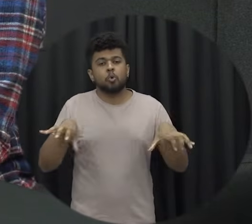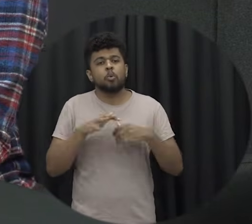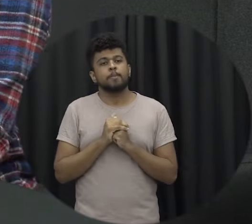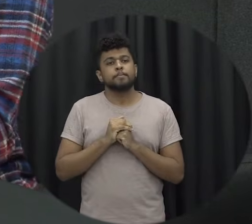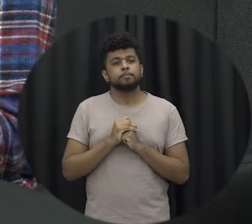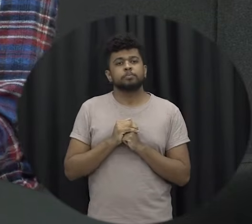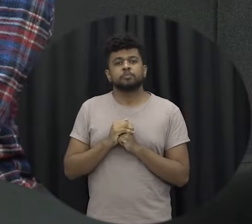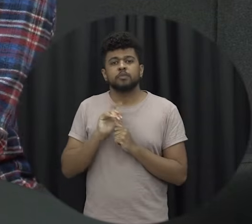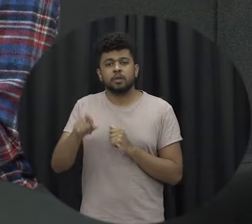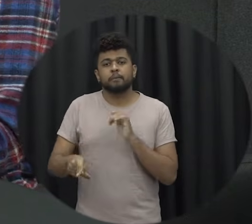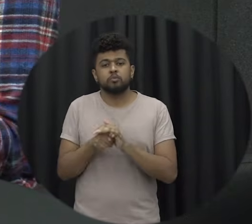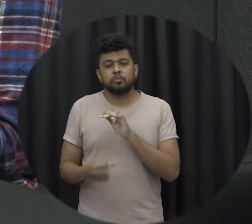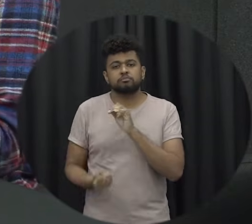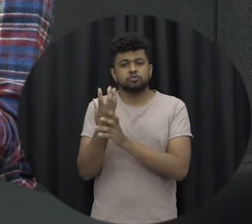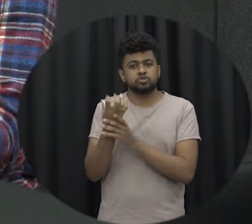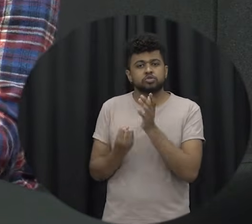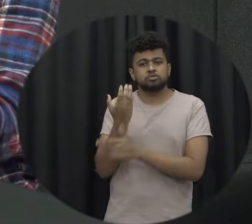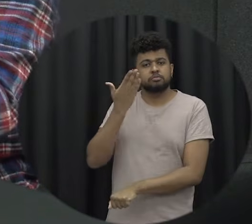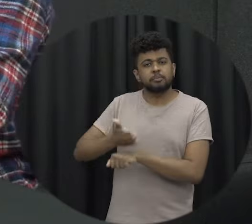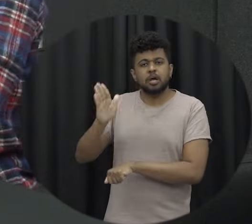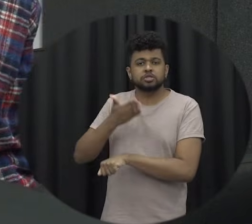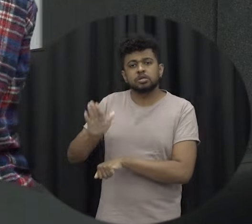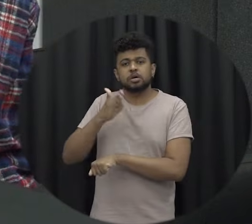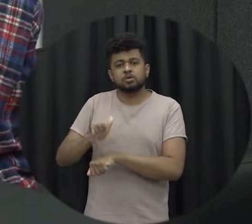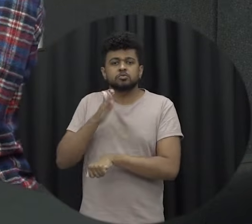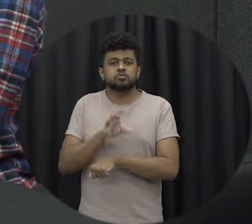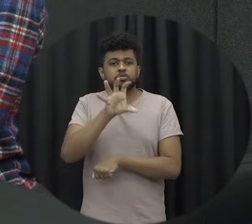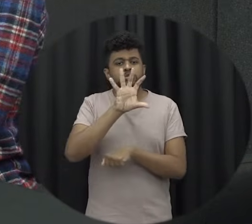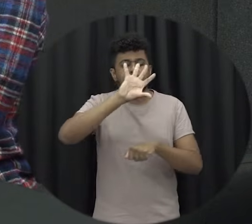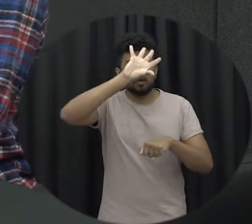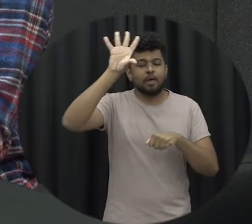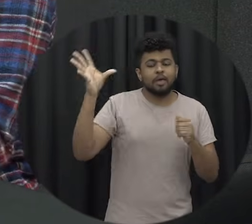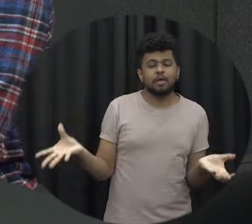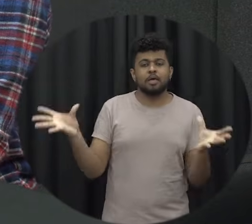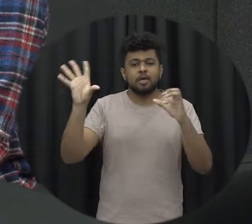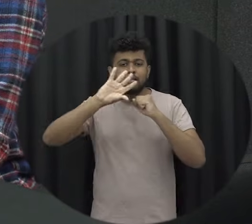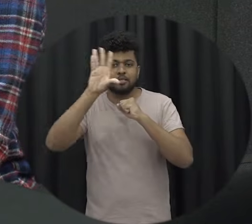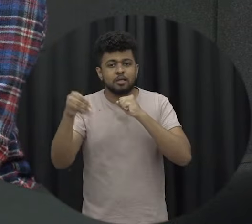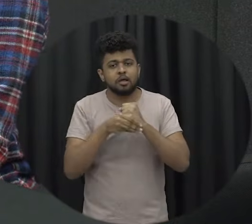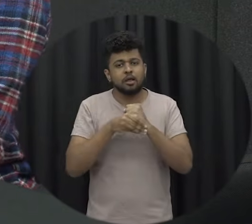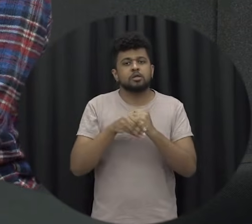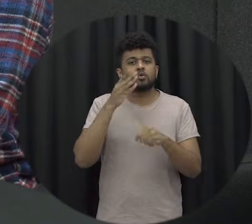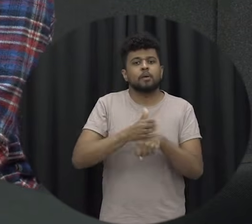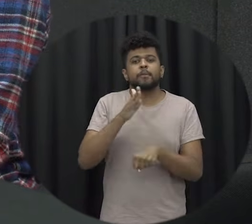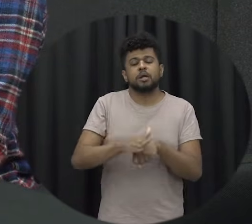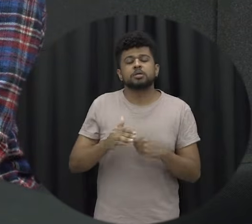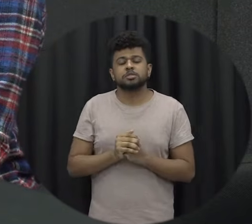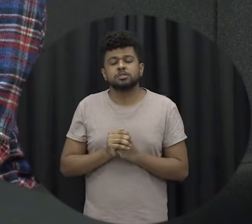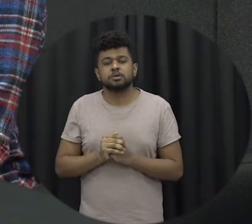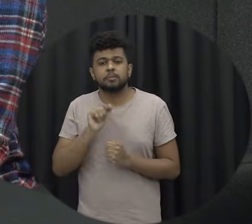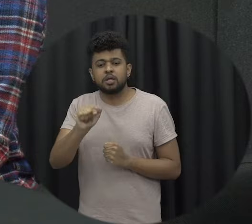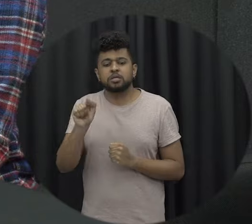praticando, né, de forma ainda integrada, né? O conhecimento integrado com a prática, né? Para eles não se tornou